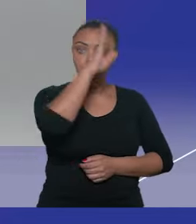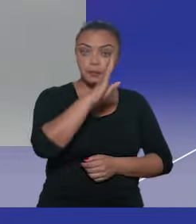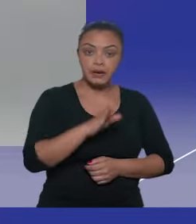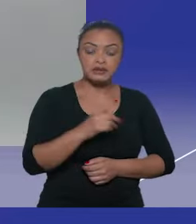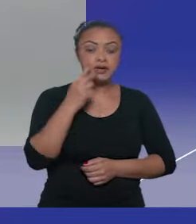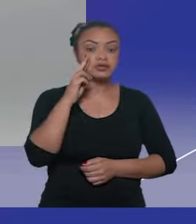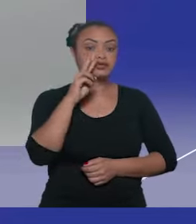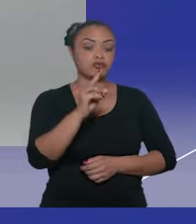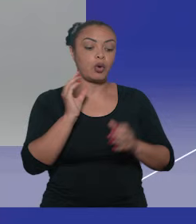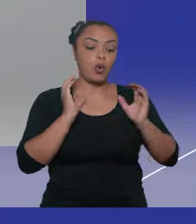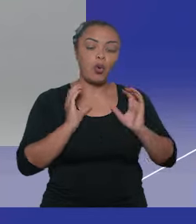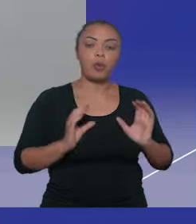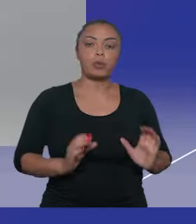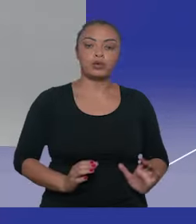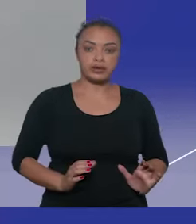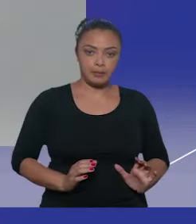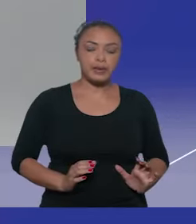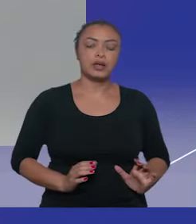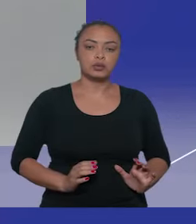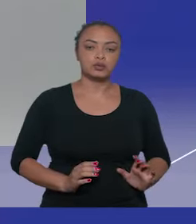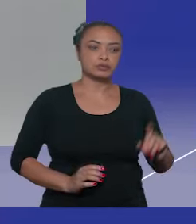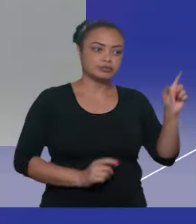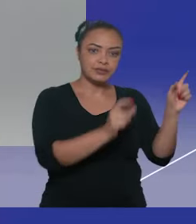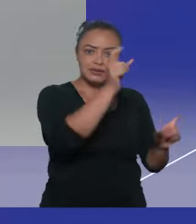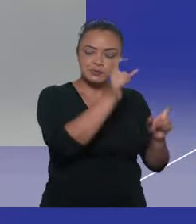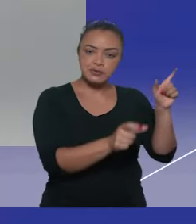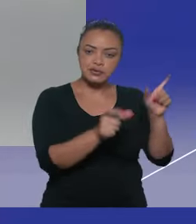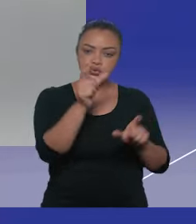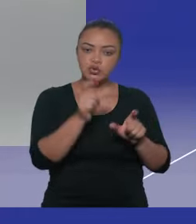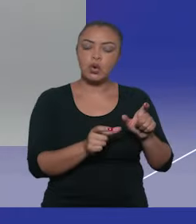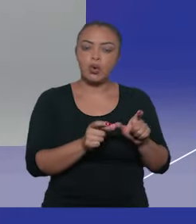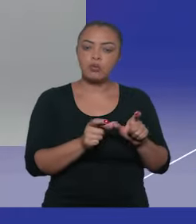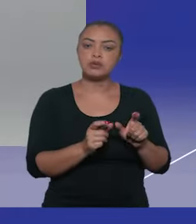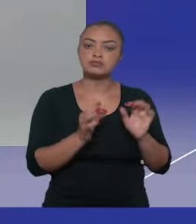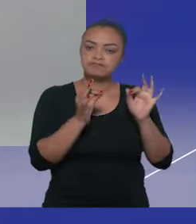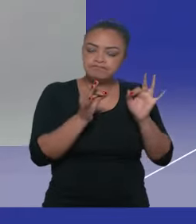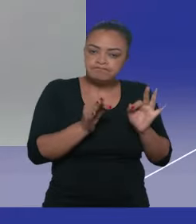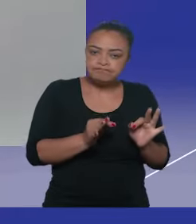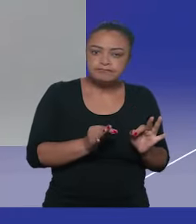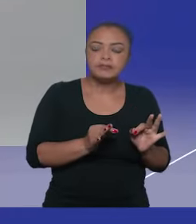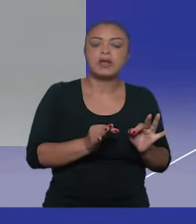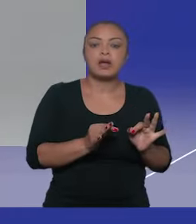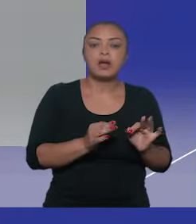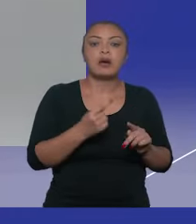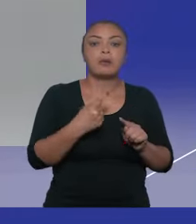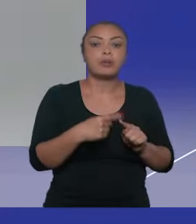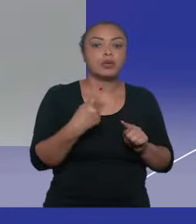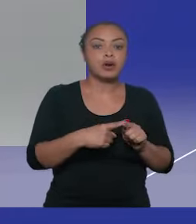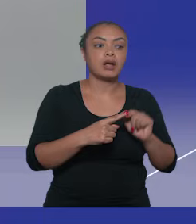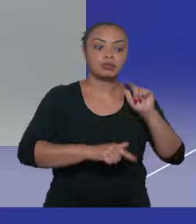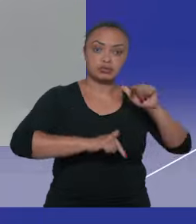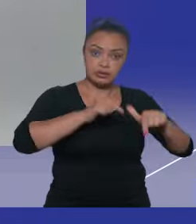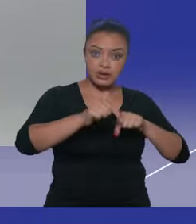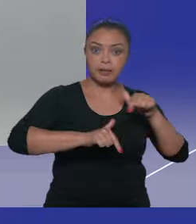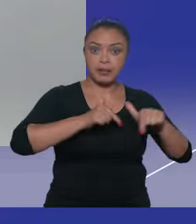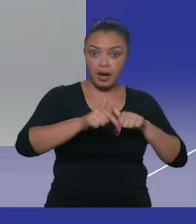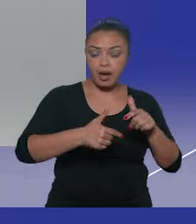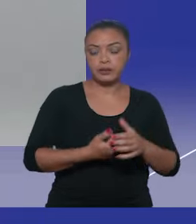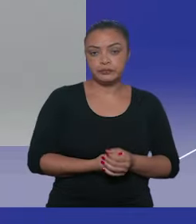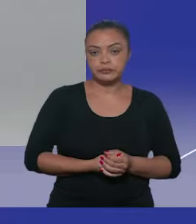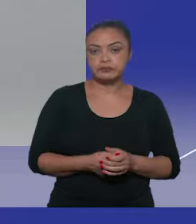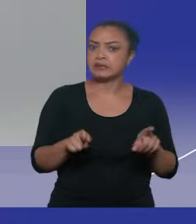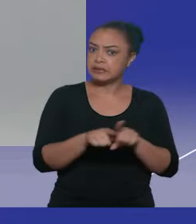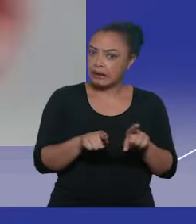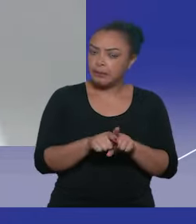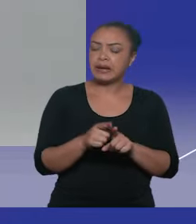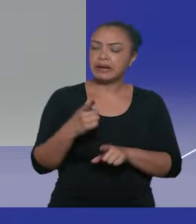aqui no Brasil, a gente vê esse comportamento do consumidor muito resiliente, em boa medida pautado pelo mercado de